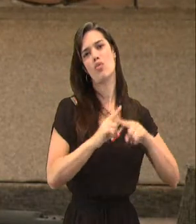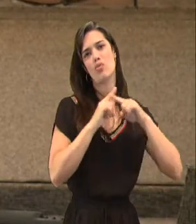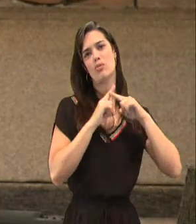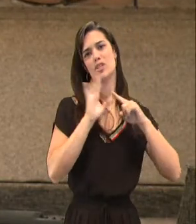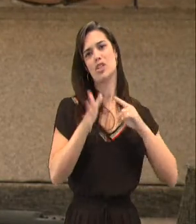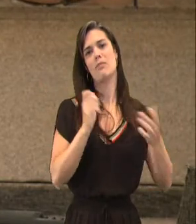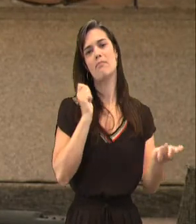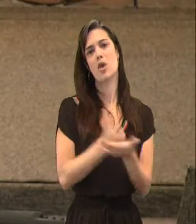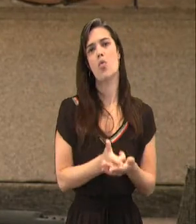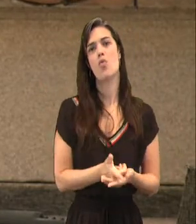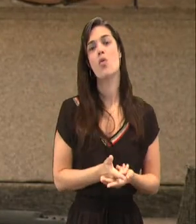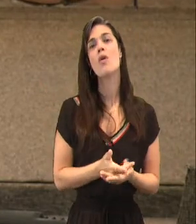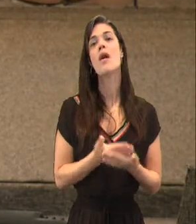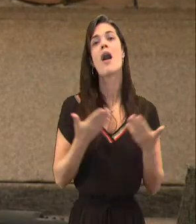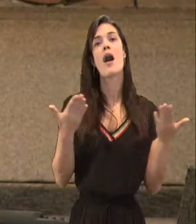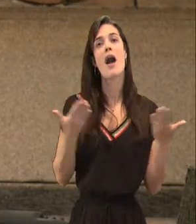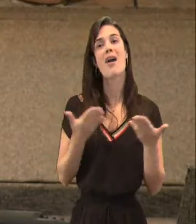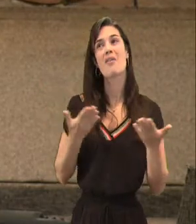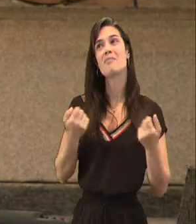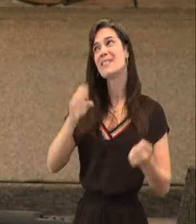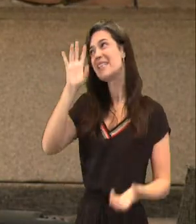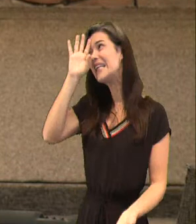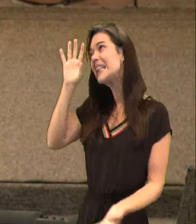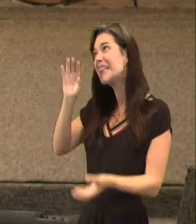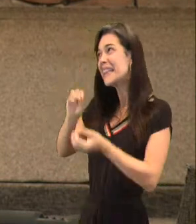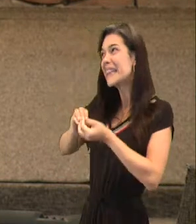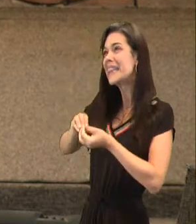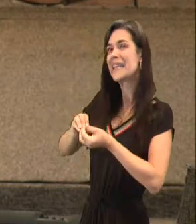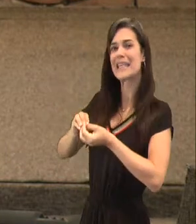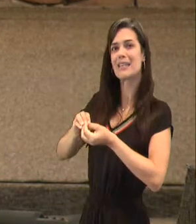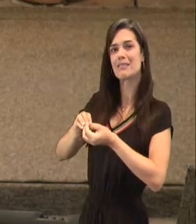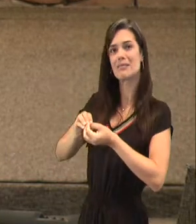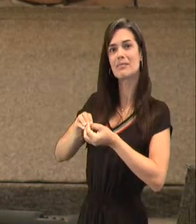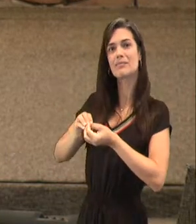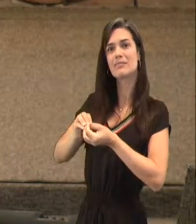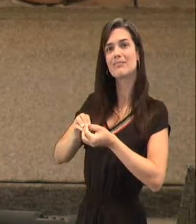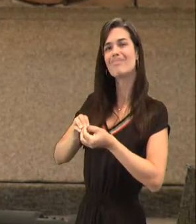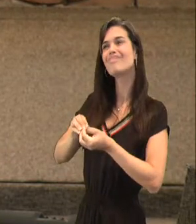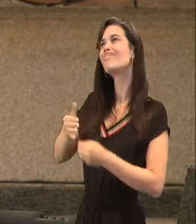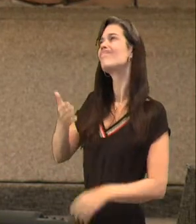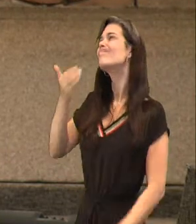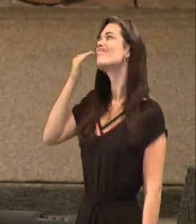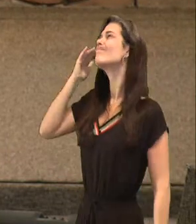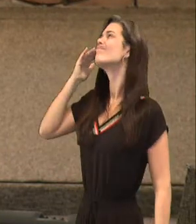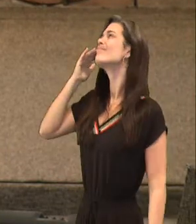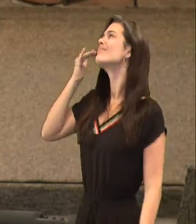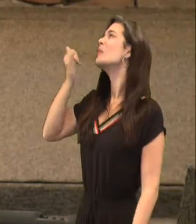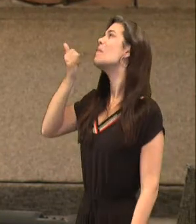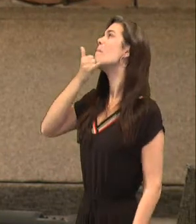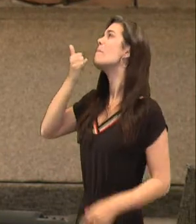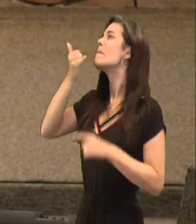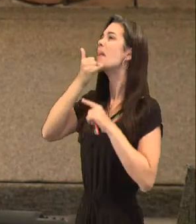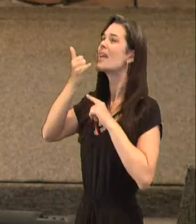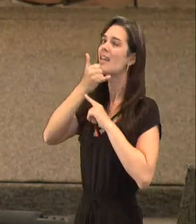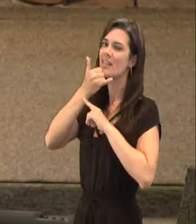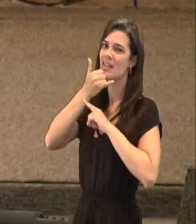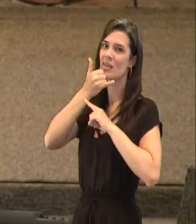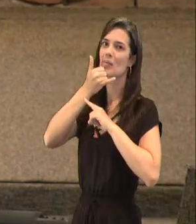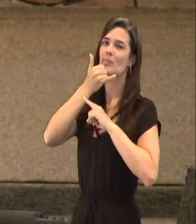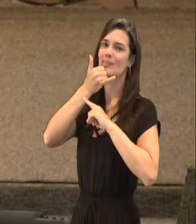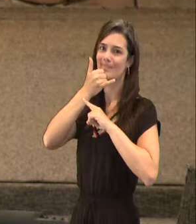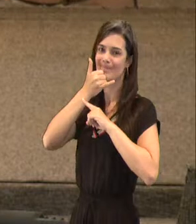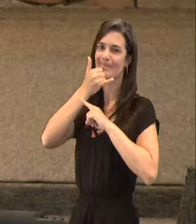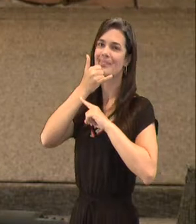cruz. E entendendo a profundidade do perdão, da liberação que